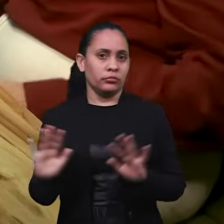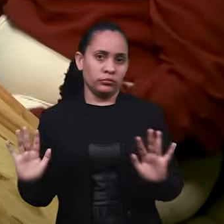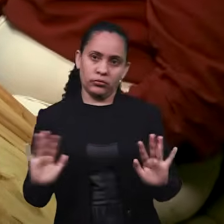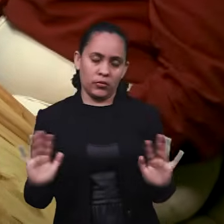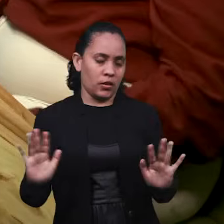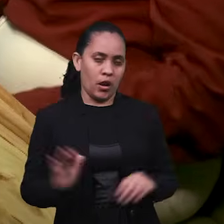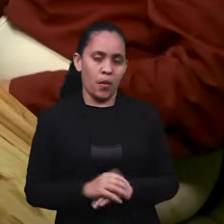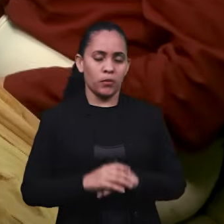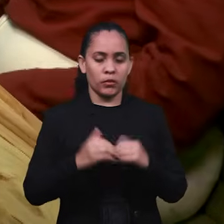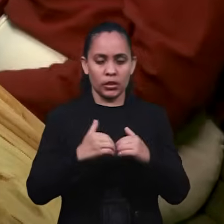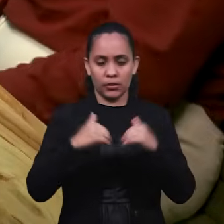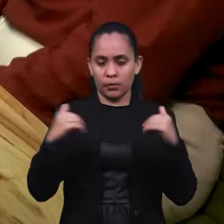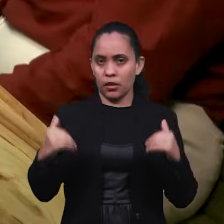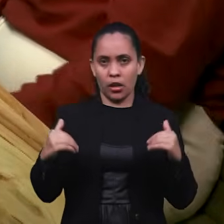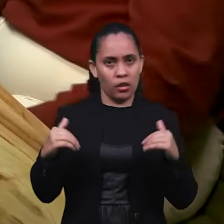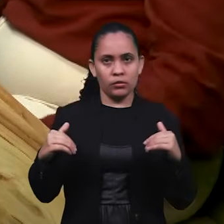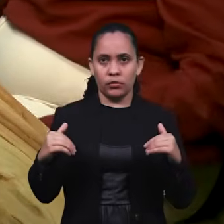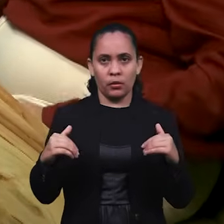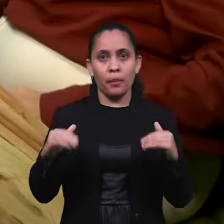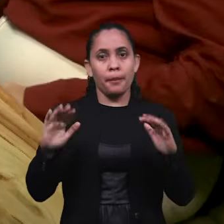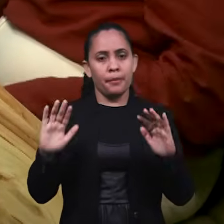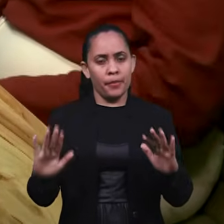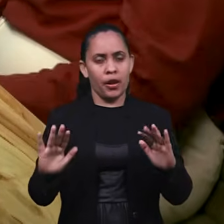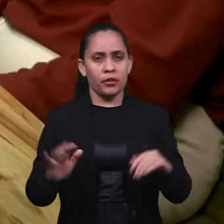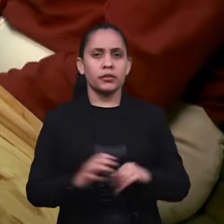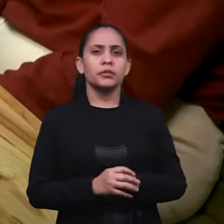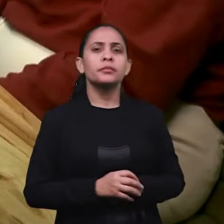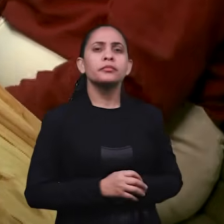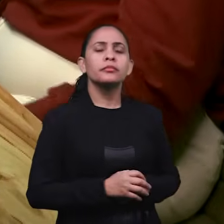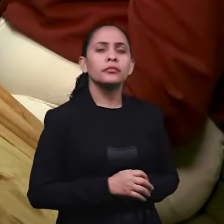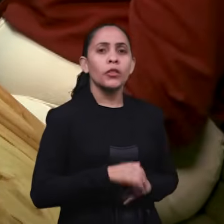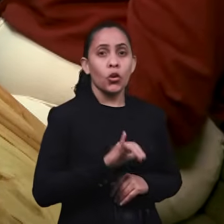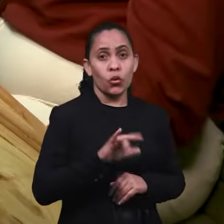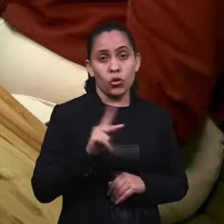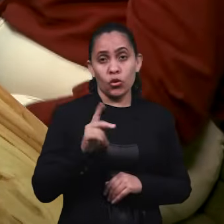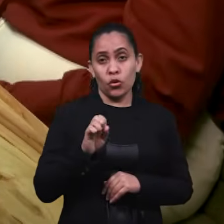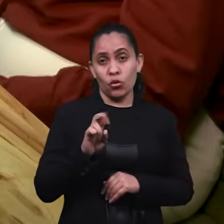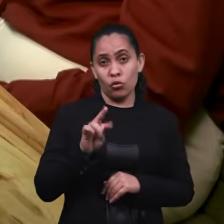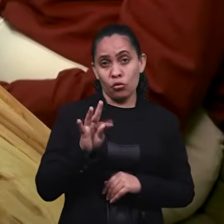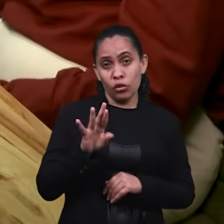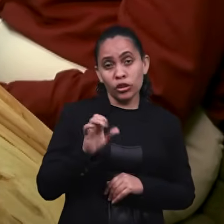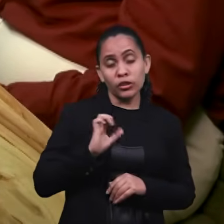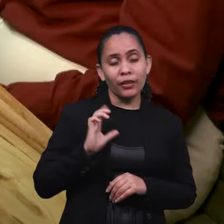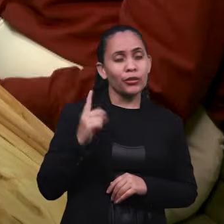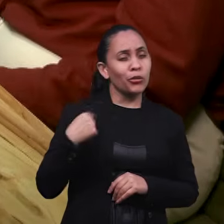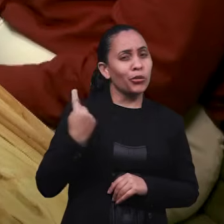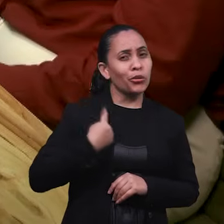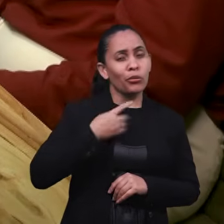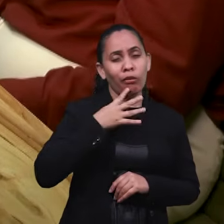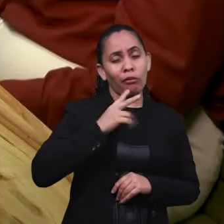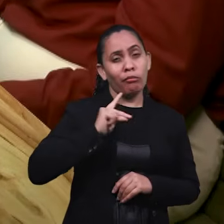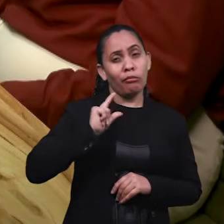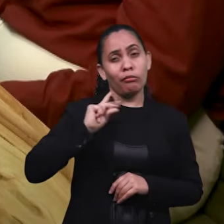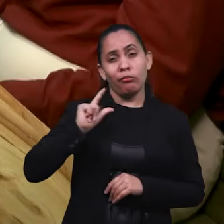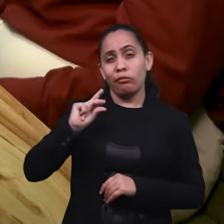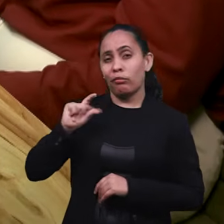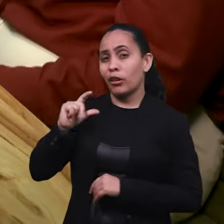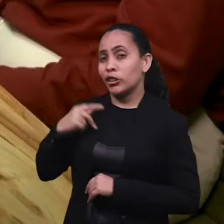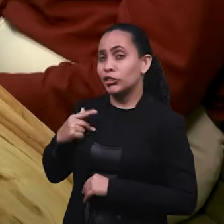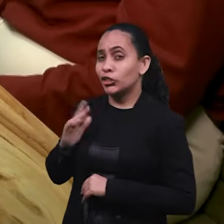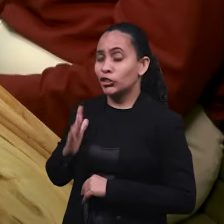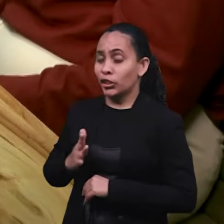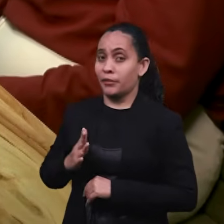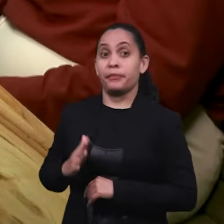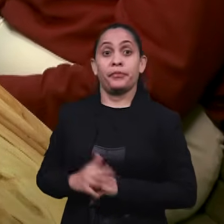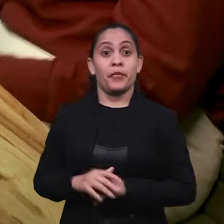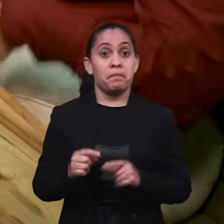Não isolado propriamente, né? Mas o iogurte hoje tem muito... A gente já conhece o iogurte há bastante tempo, tem muito mais respaldo científico, se